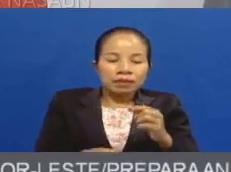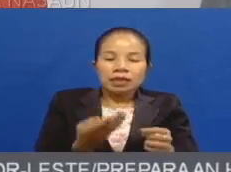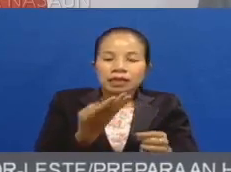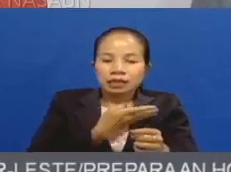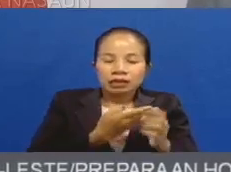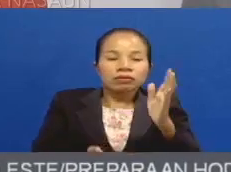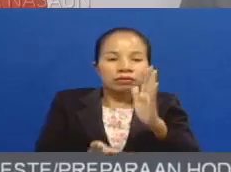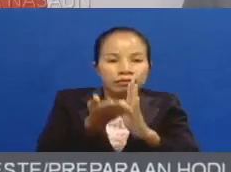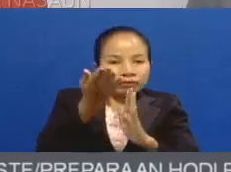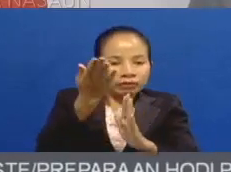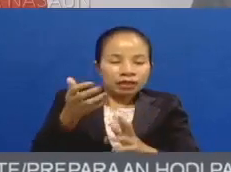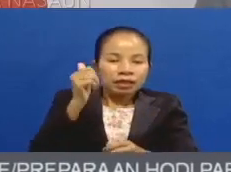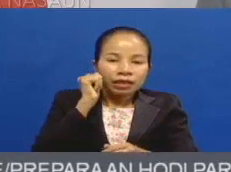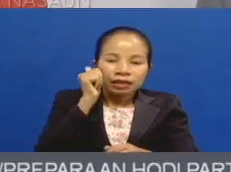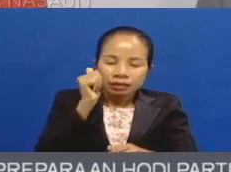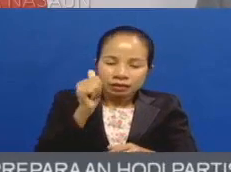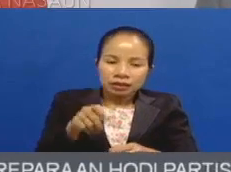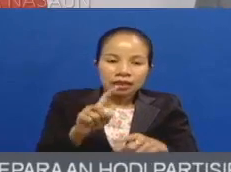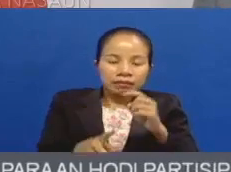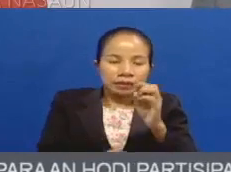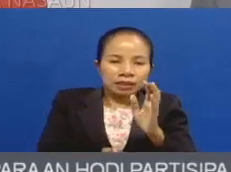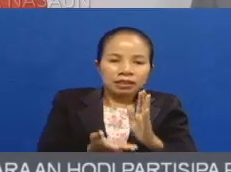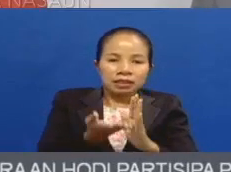ASEANian, la bele asli ufali